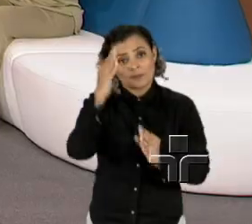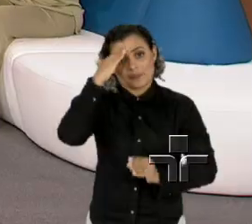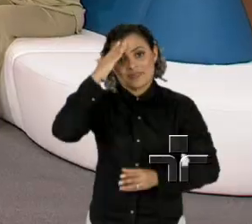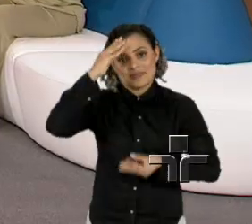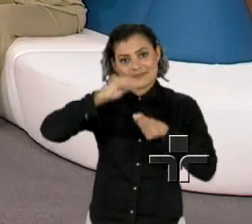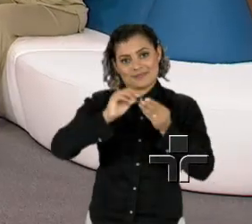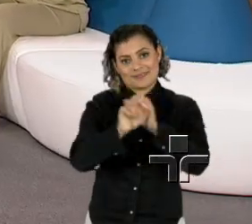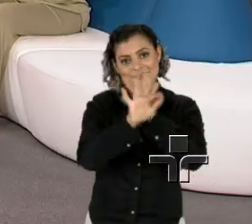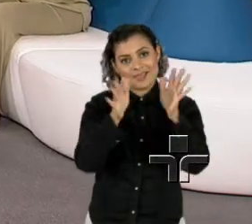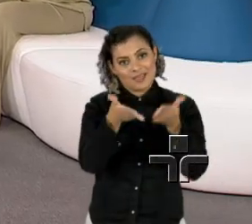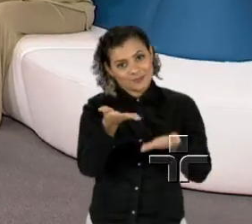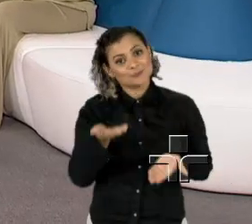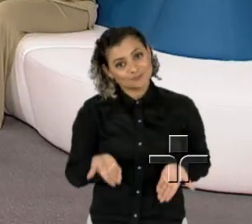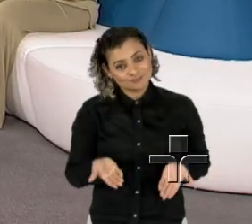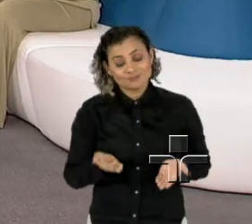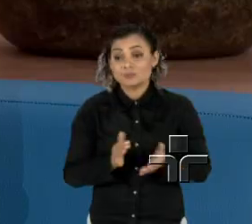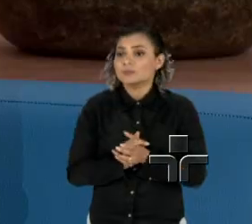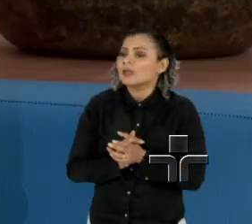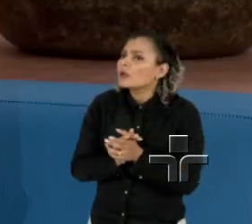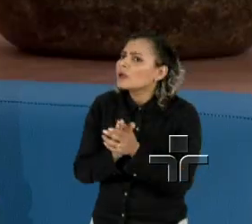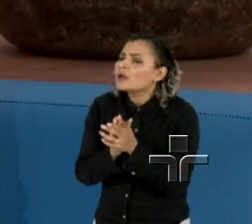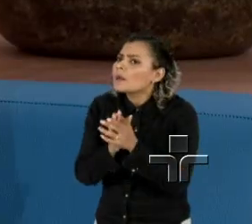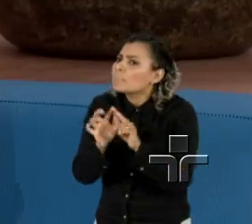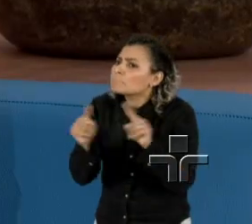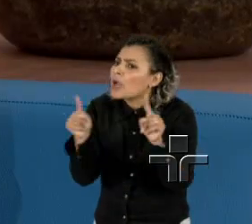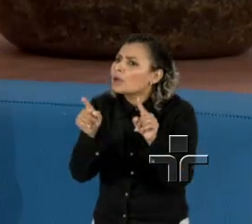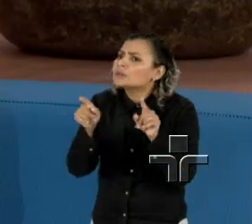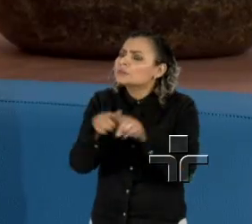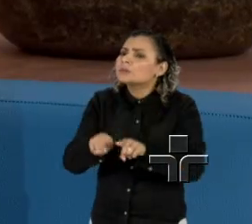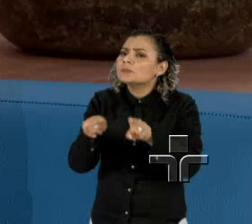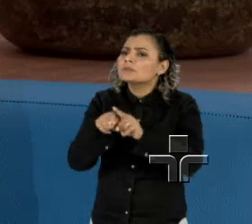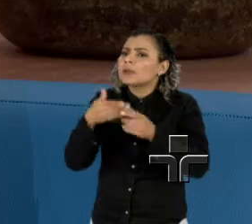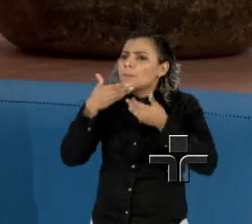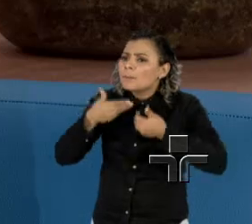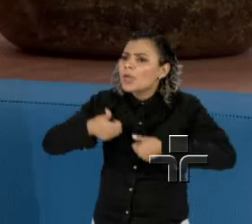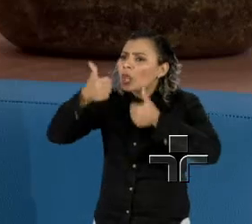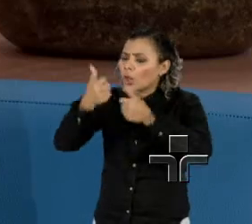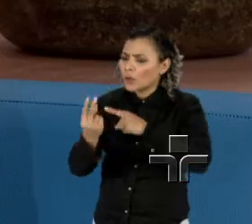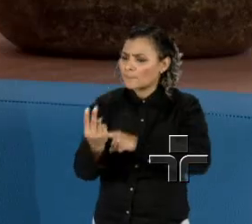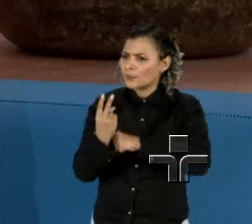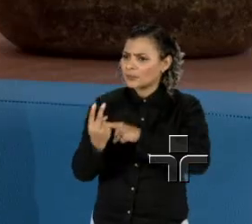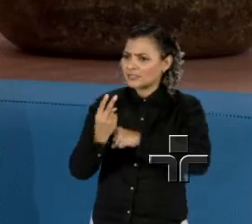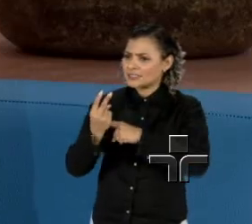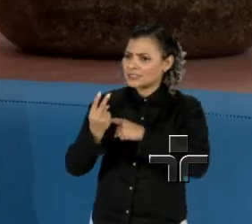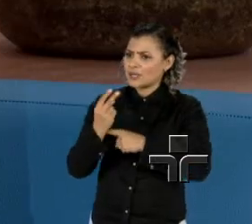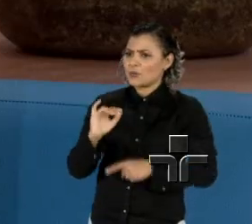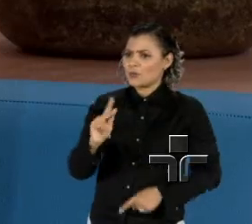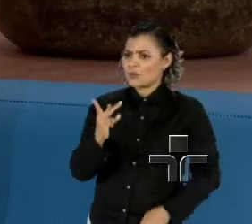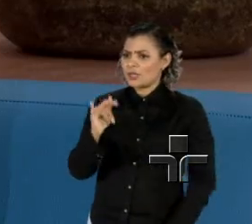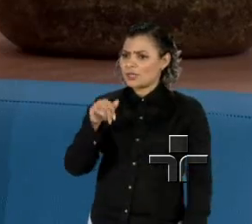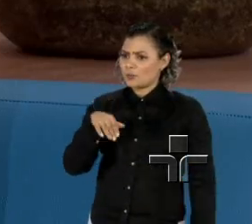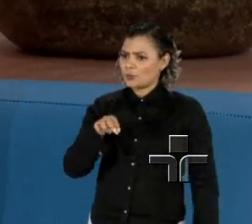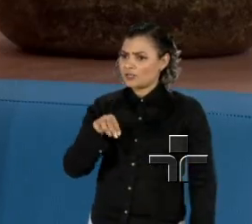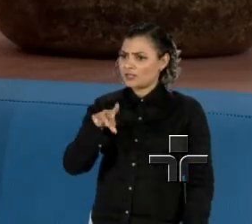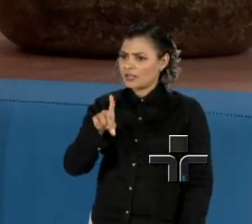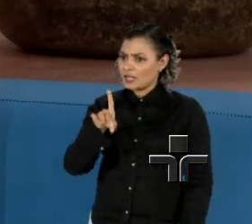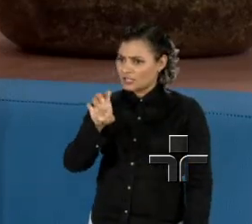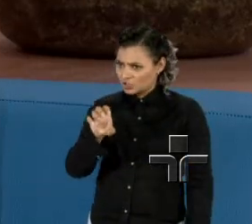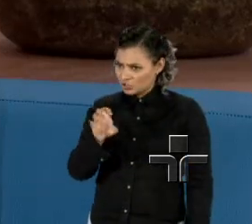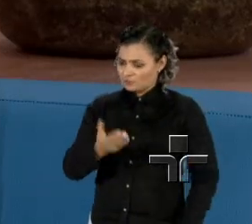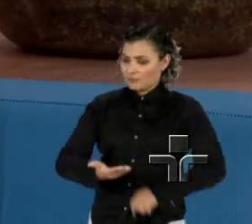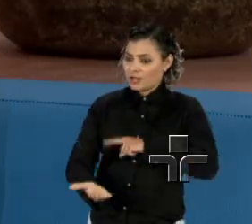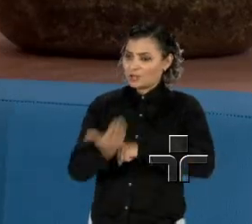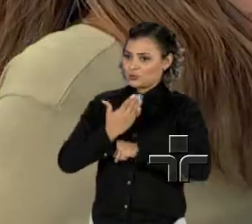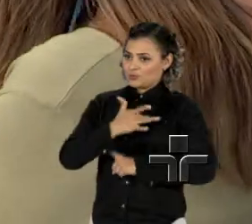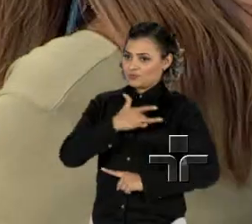entender. Uhum. Né? E isso vai até melhorar a imunidade das crianças, né? E a amamentação faz toda